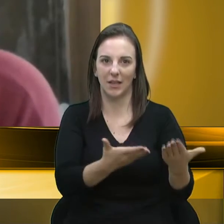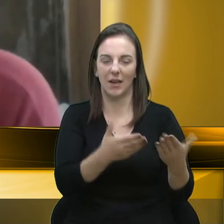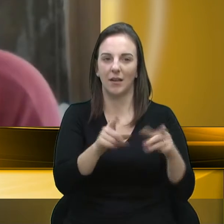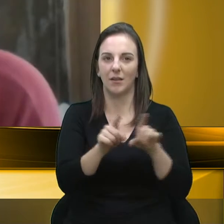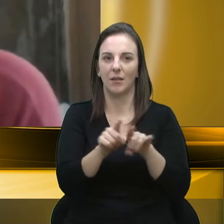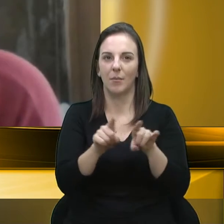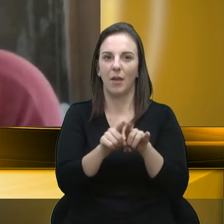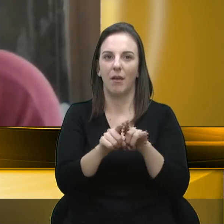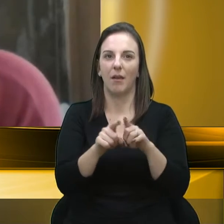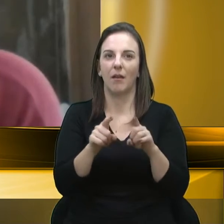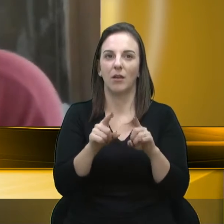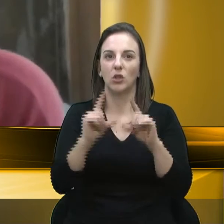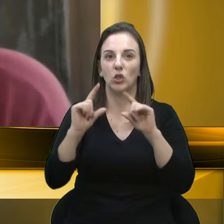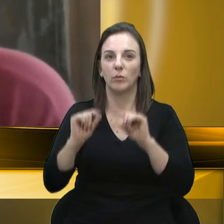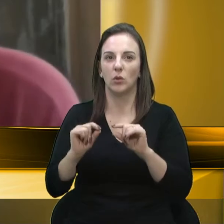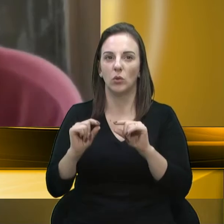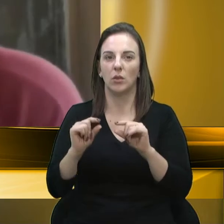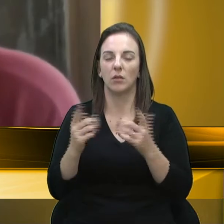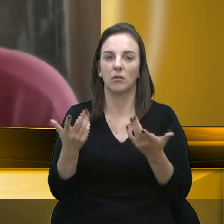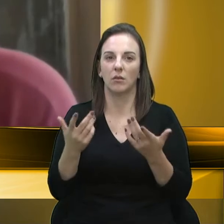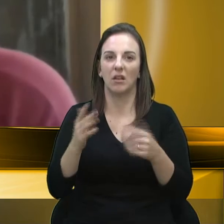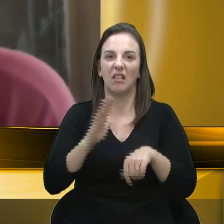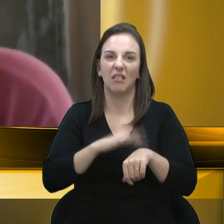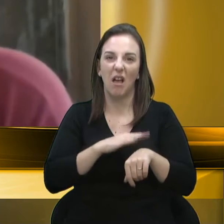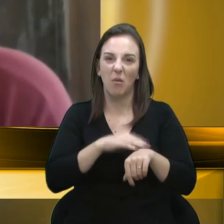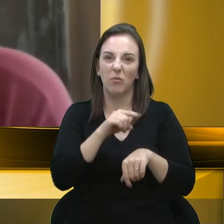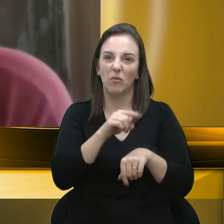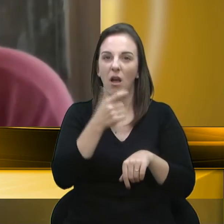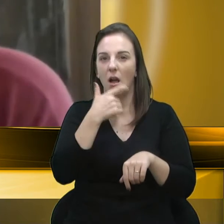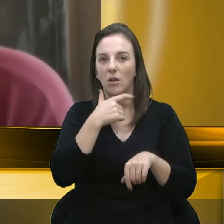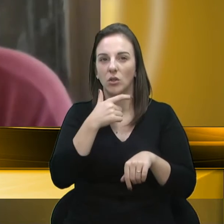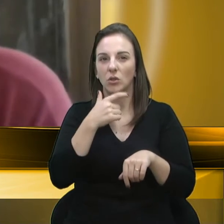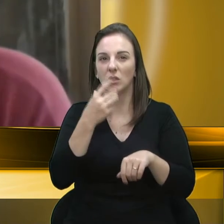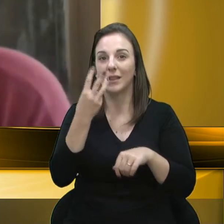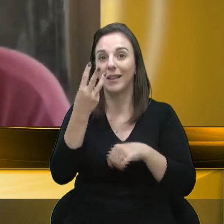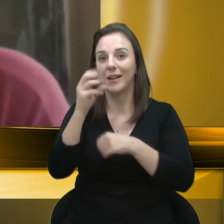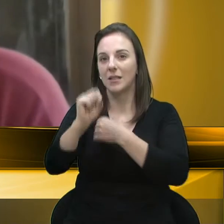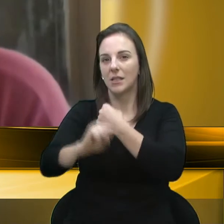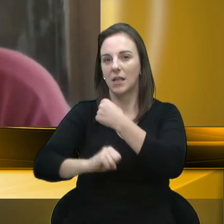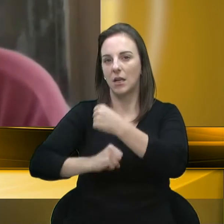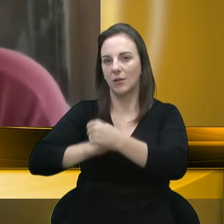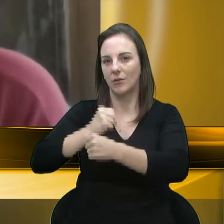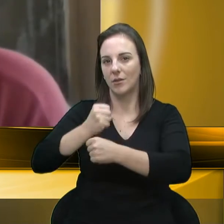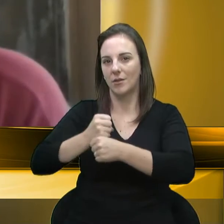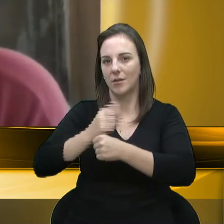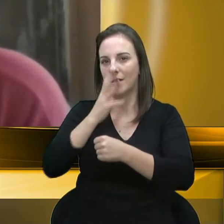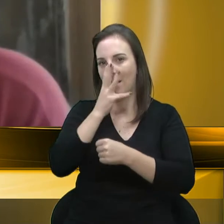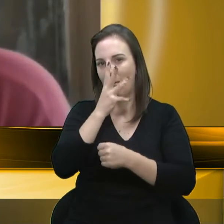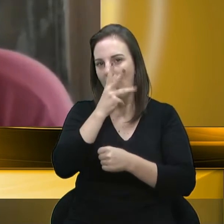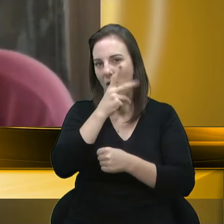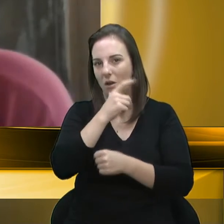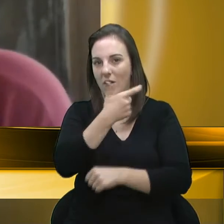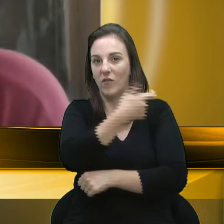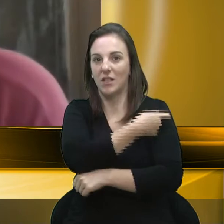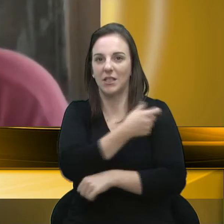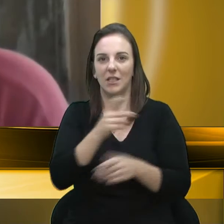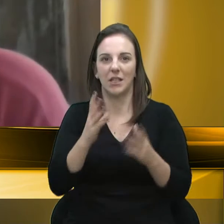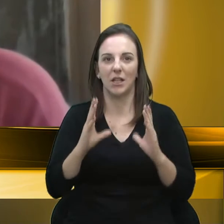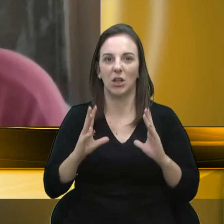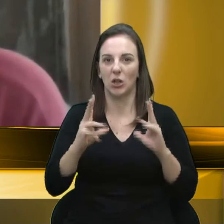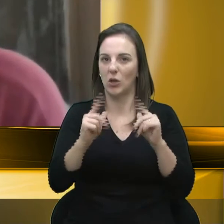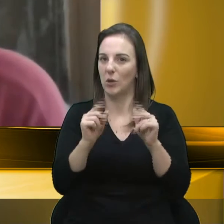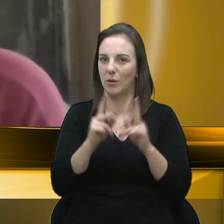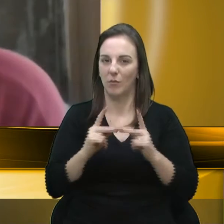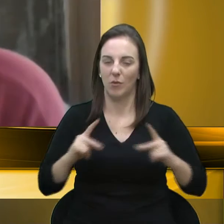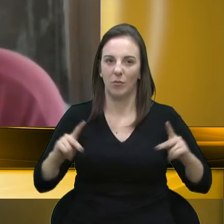cada mês. No ritmo atual, levaríamos mais de 3 anos para vacinar toda a população. O surgimento de novas